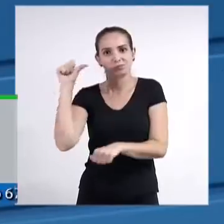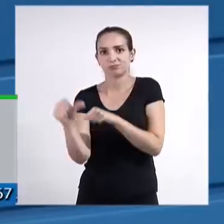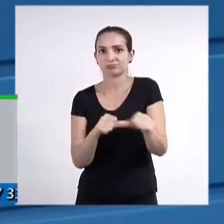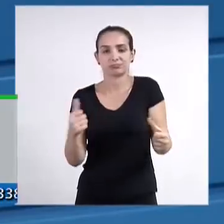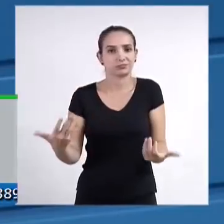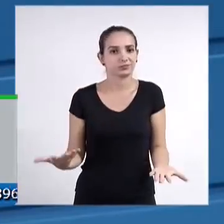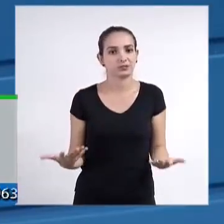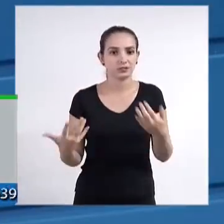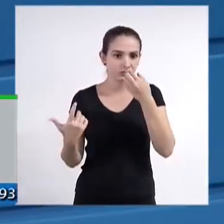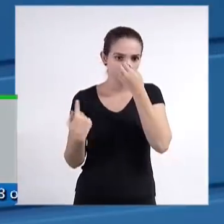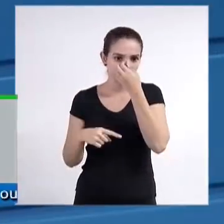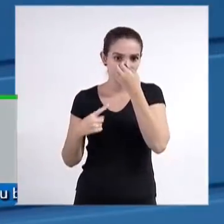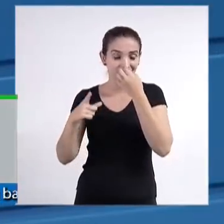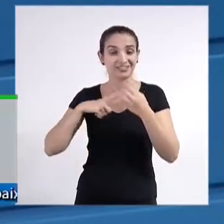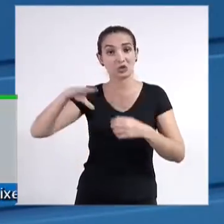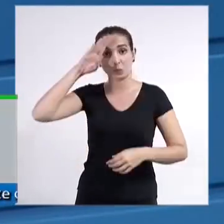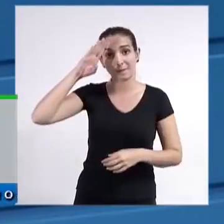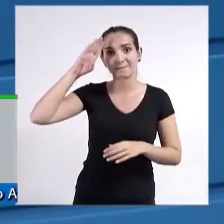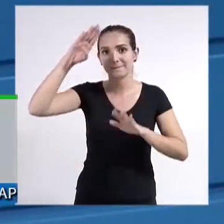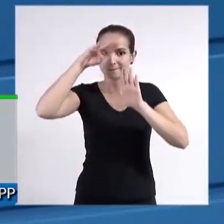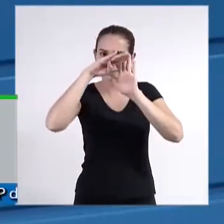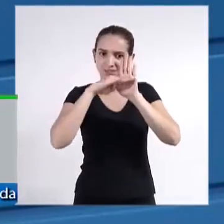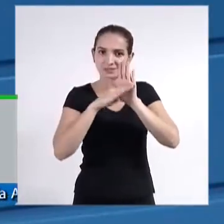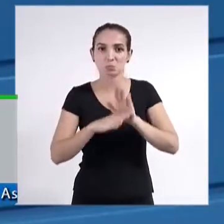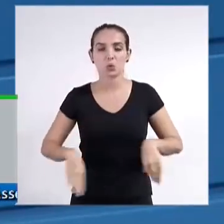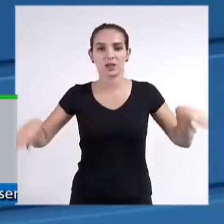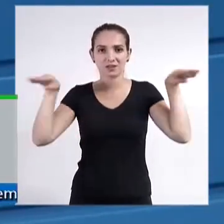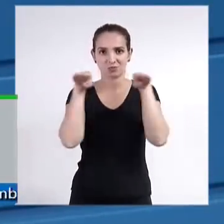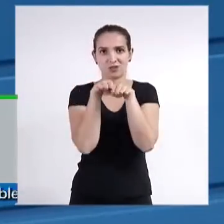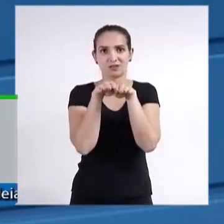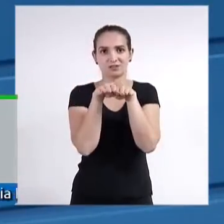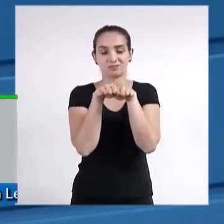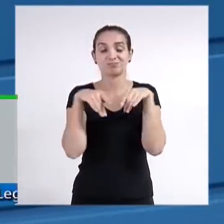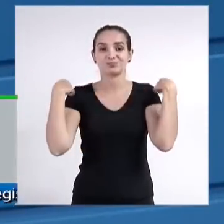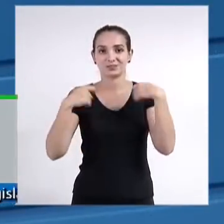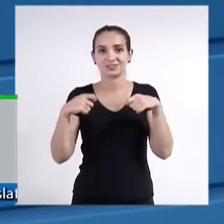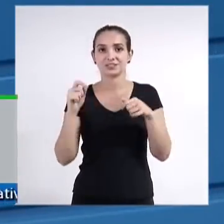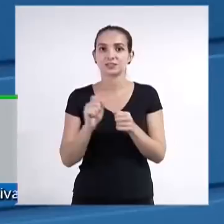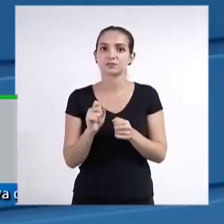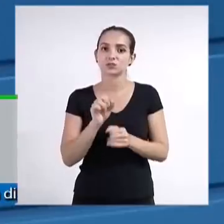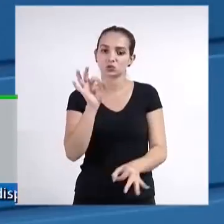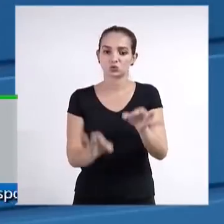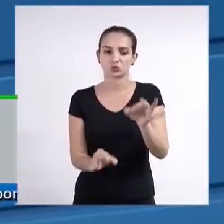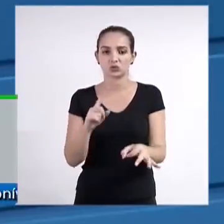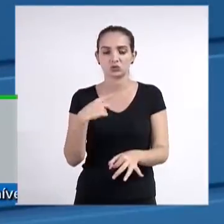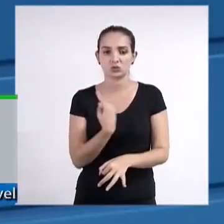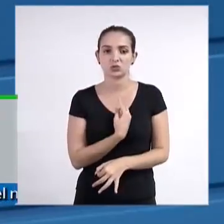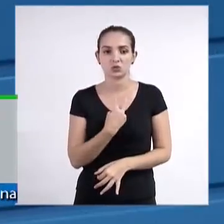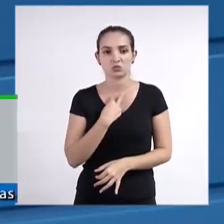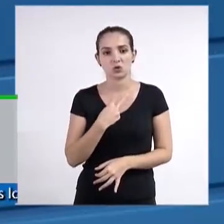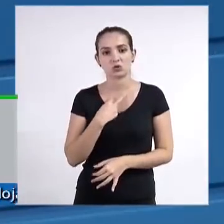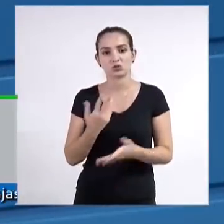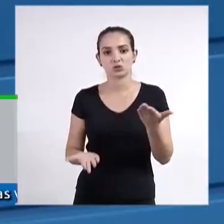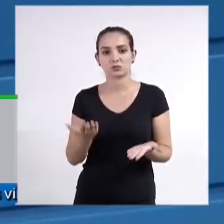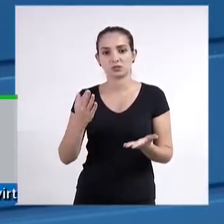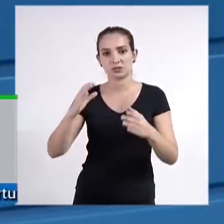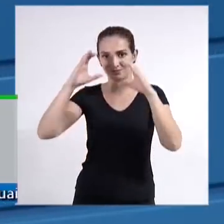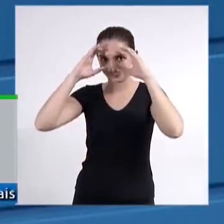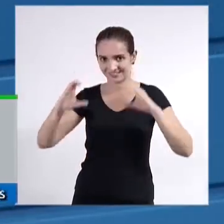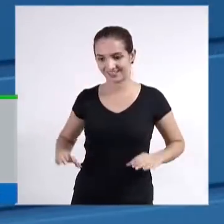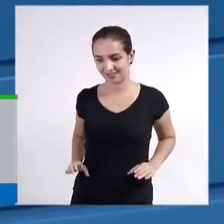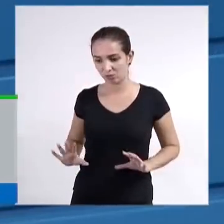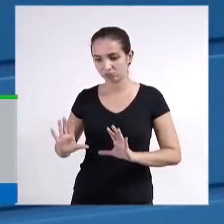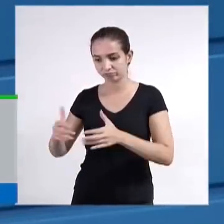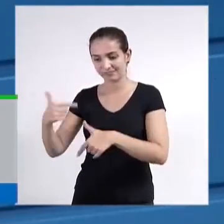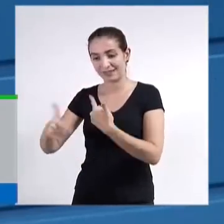promoção do princípio da equidade, é preciso que se faça justiça. Nós não podemos comparar um cidadão que trabalha no